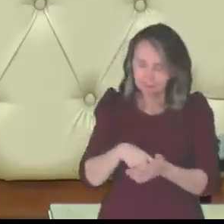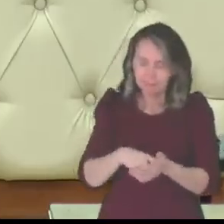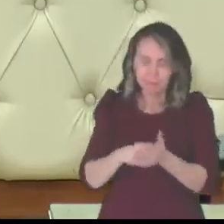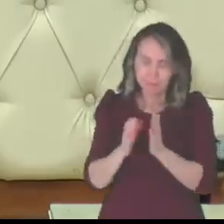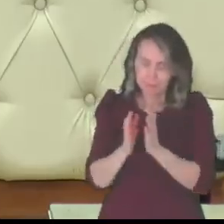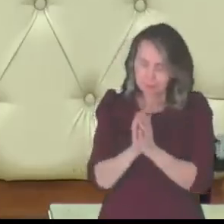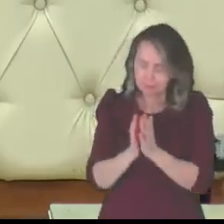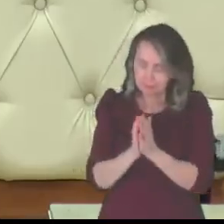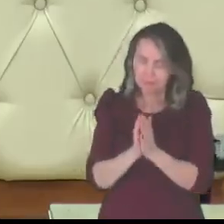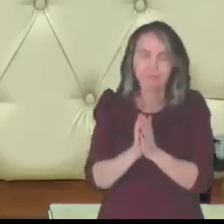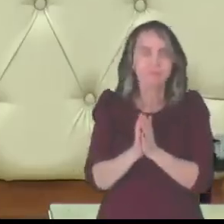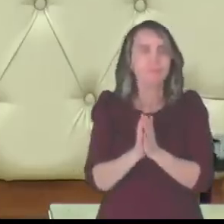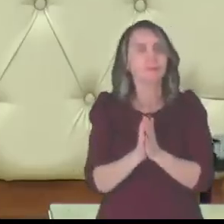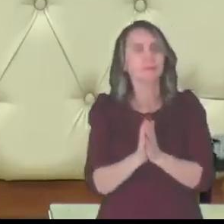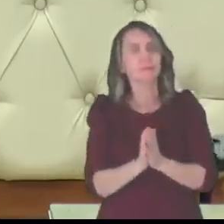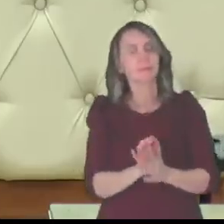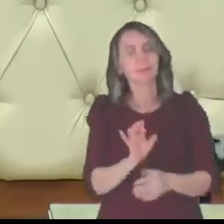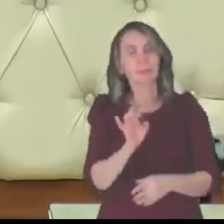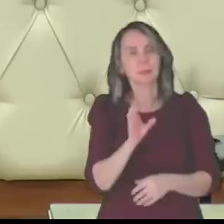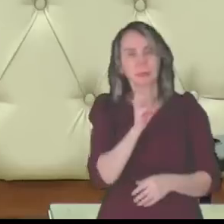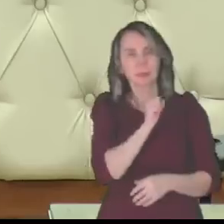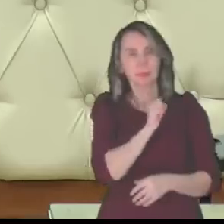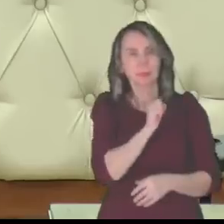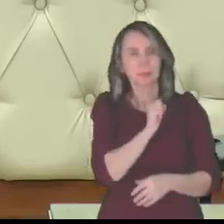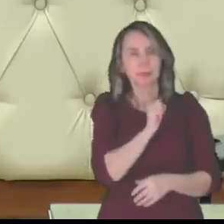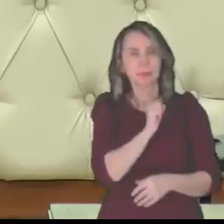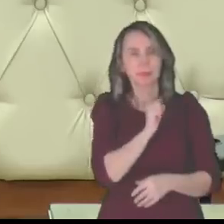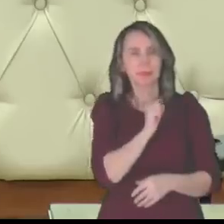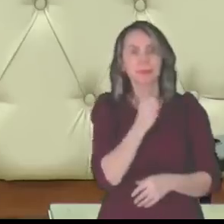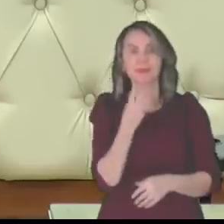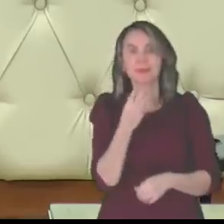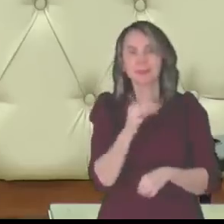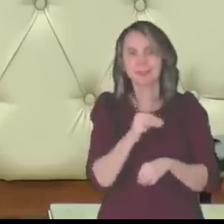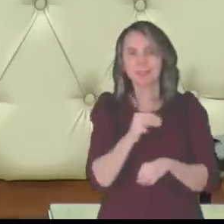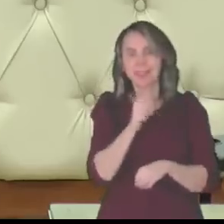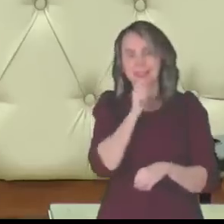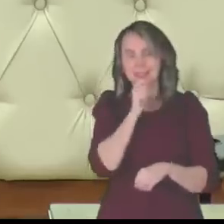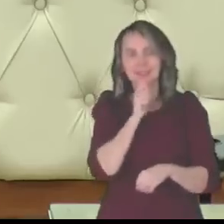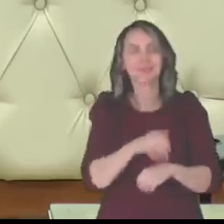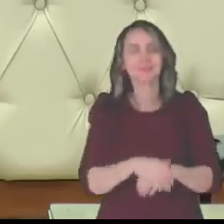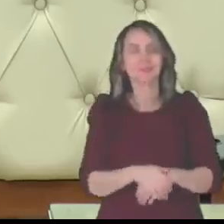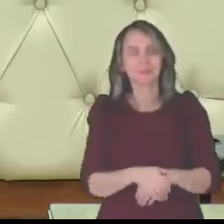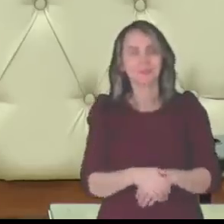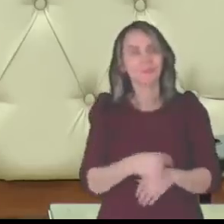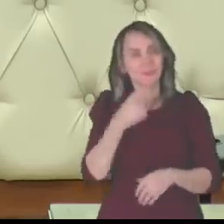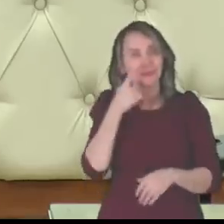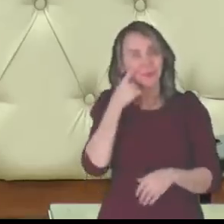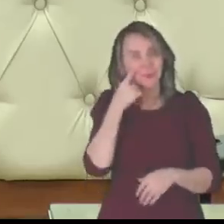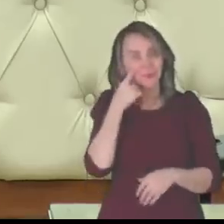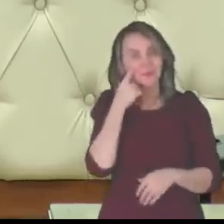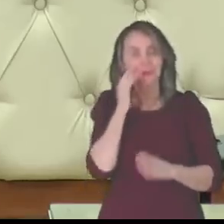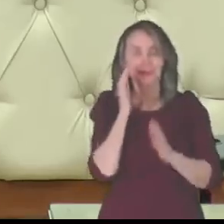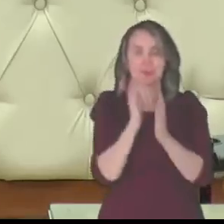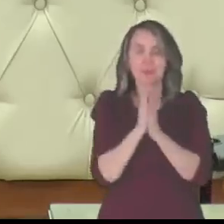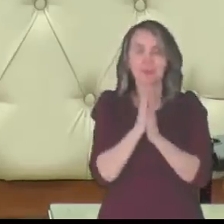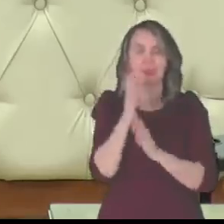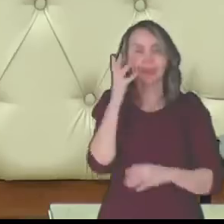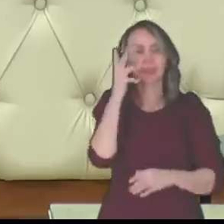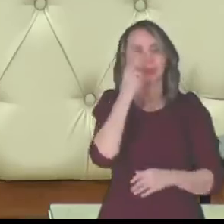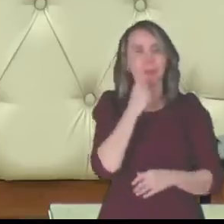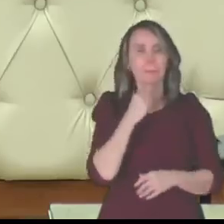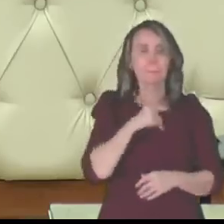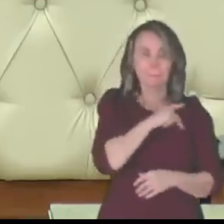Glória só dá uma passadinha lá ainda temos 3 minutos glória a Deus olha olha que oração linda Paulo orando e eu pegando